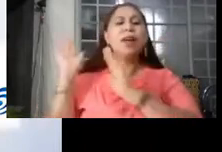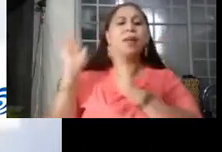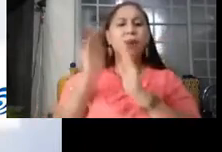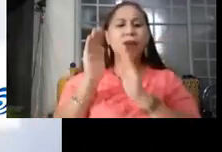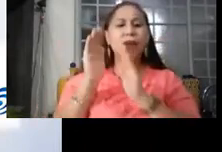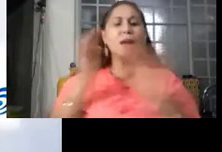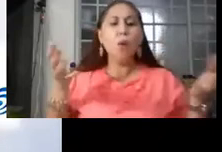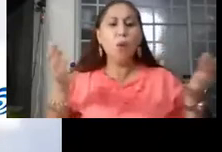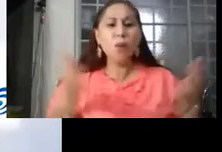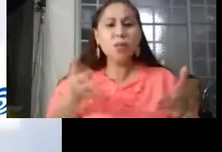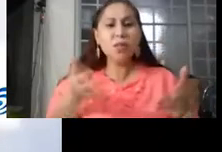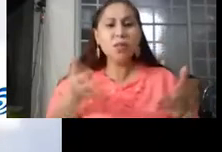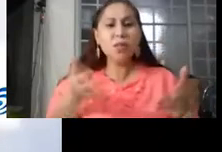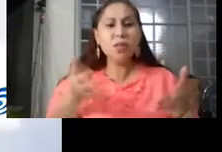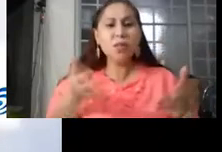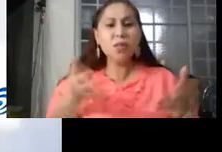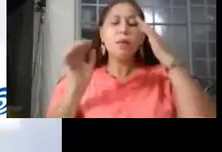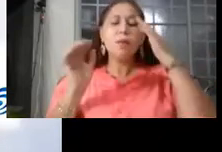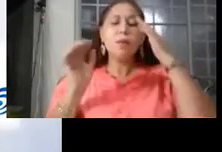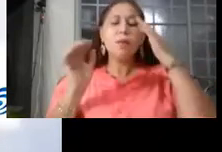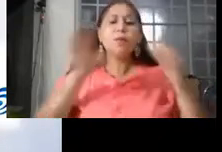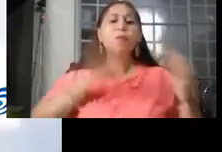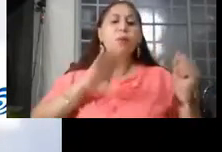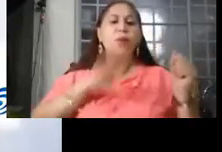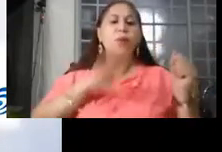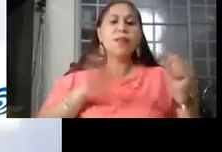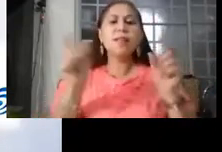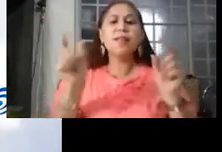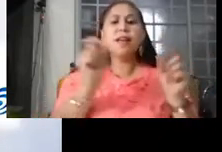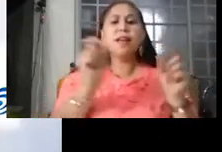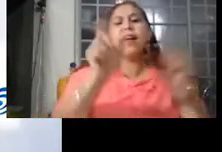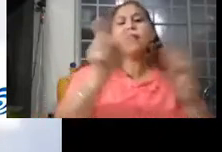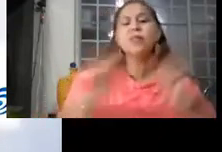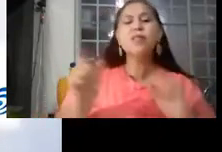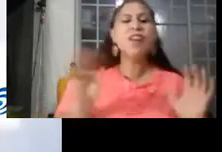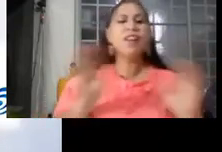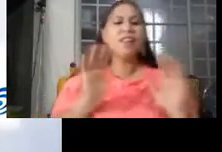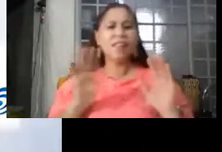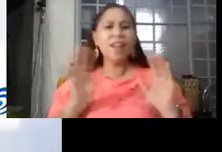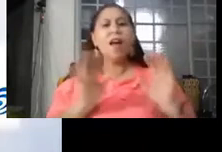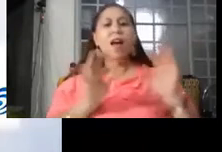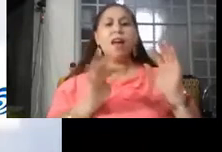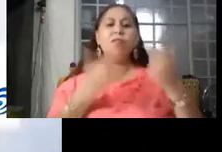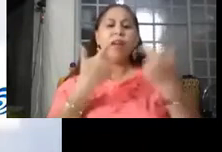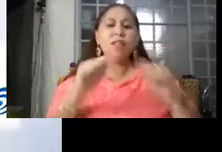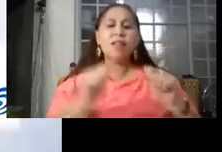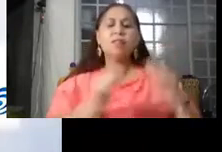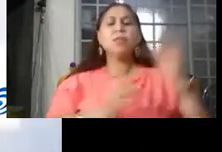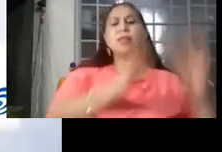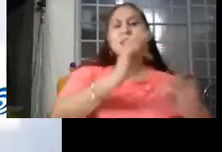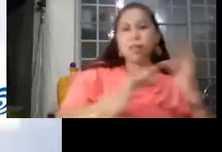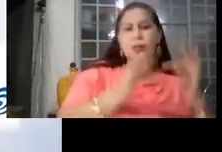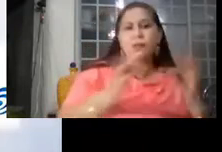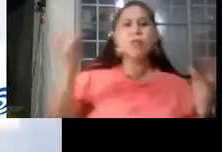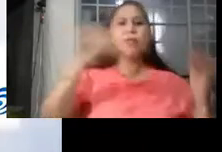outra época. Hoje nosso português ele tem agregações diferentes, né? A linguagem das mídias,